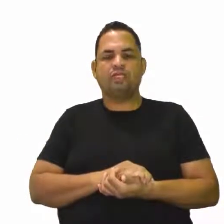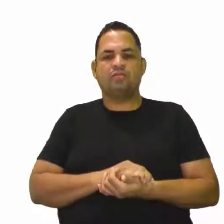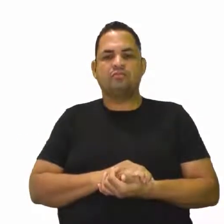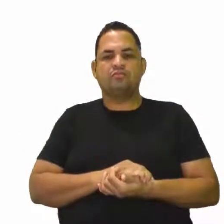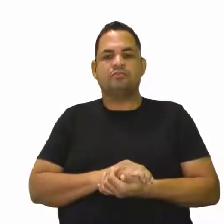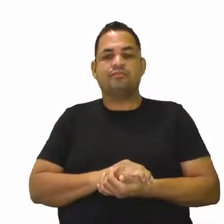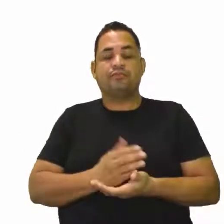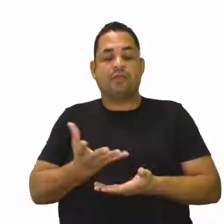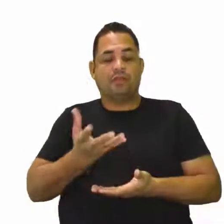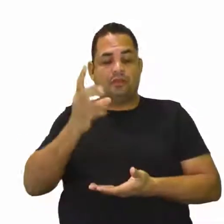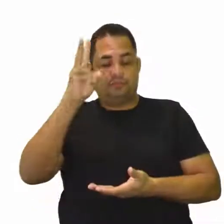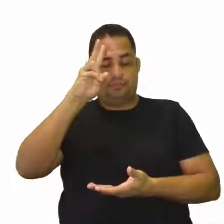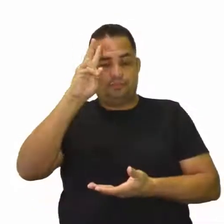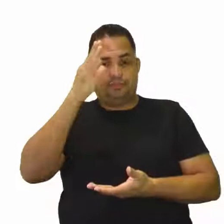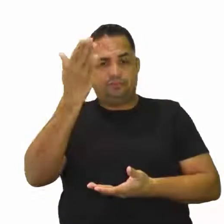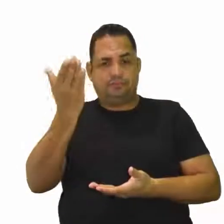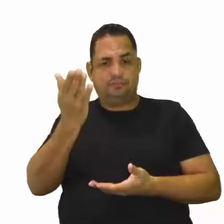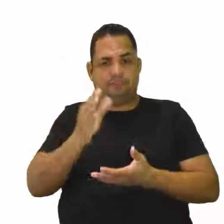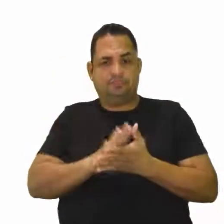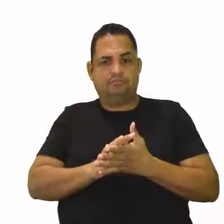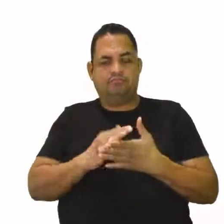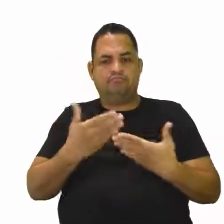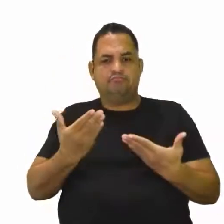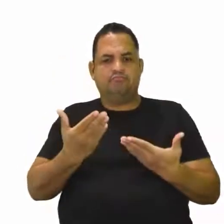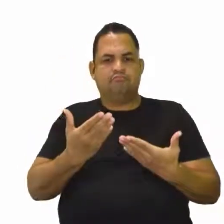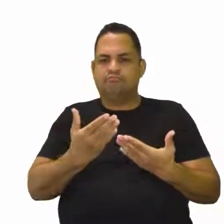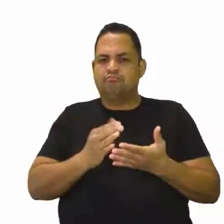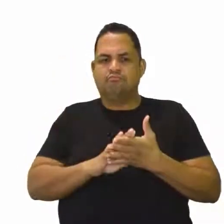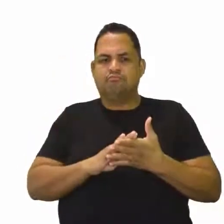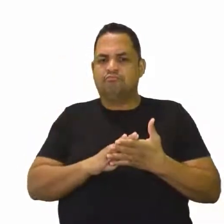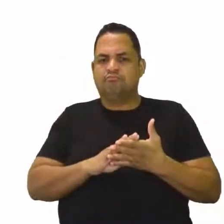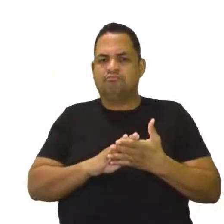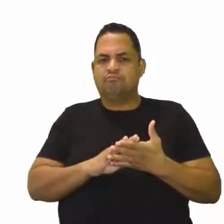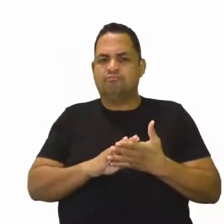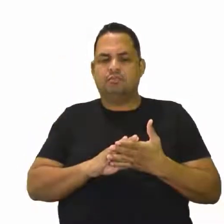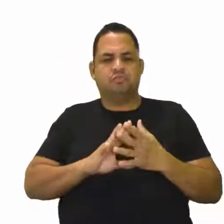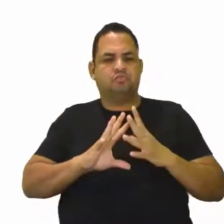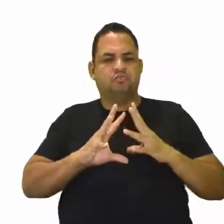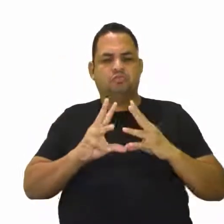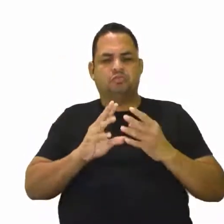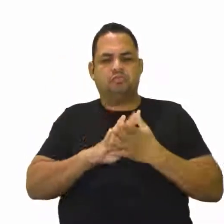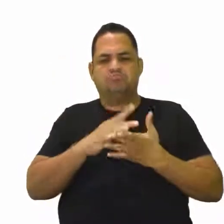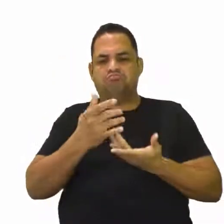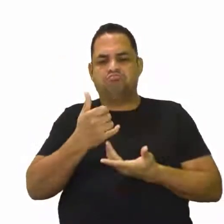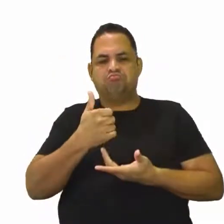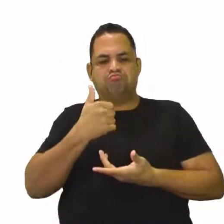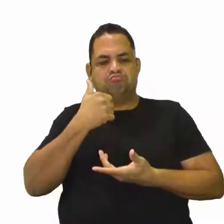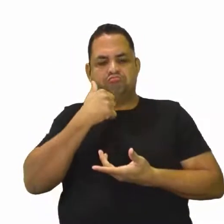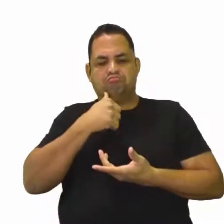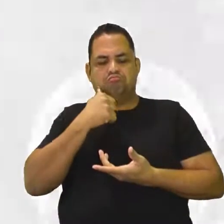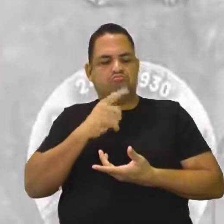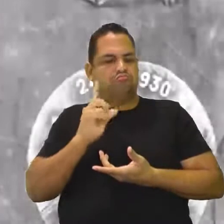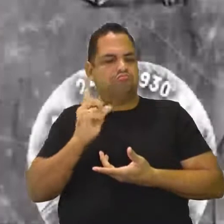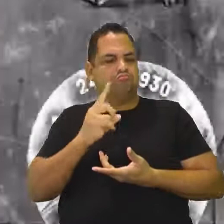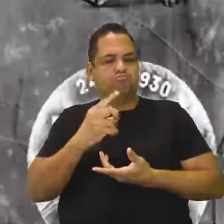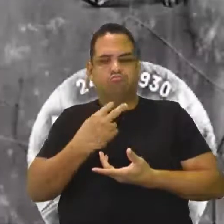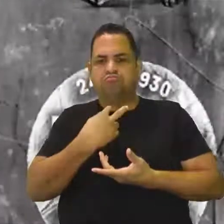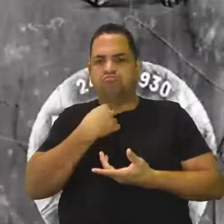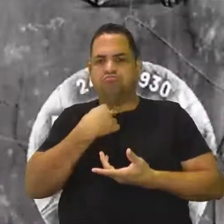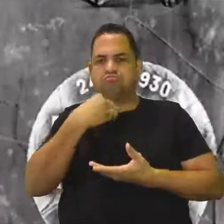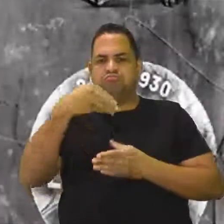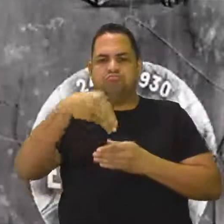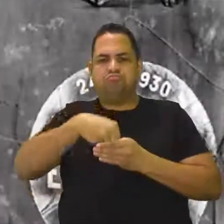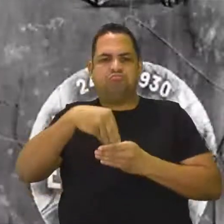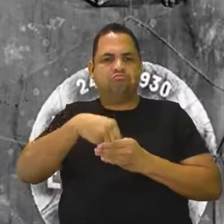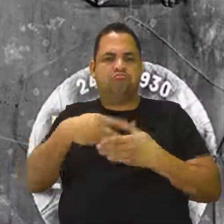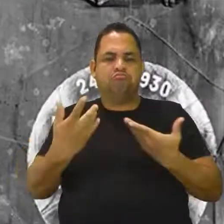Eu quero lembrar vocês que nem todo mundo votava naquele momento. Mulheres não votavam.